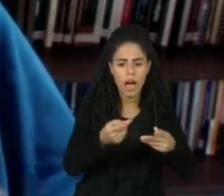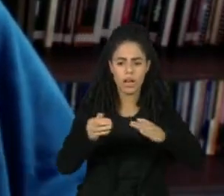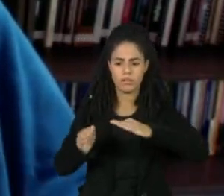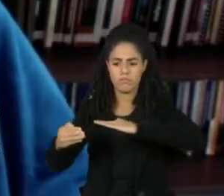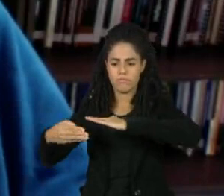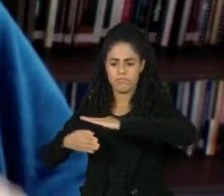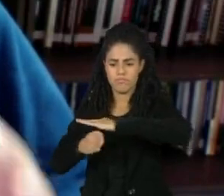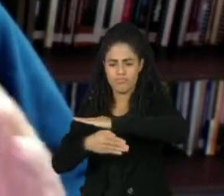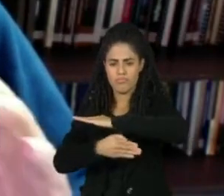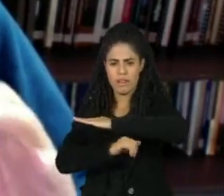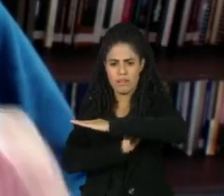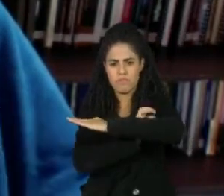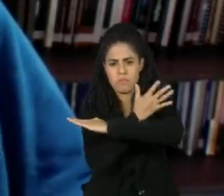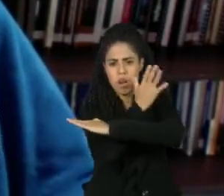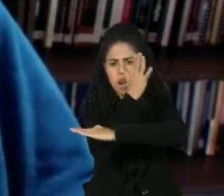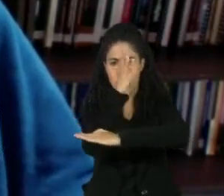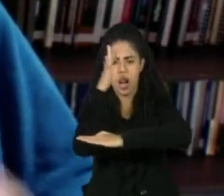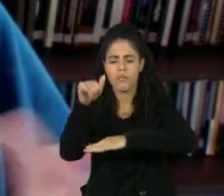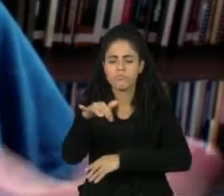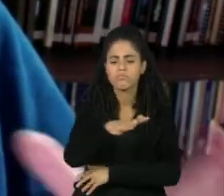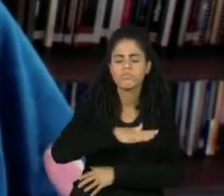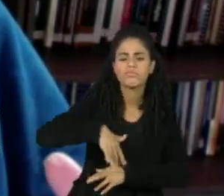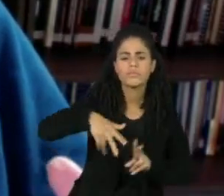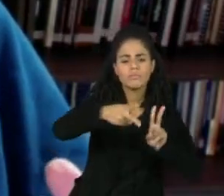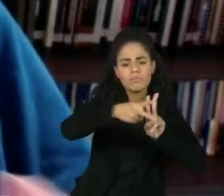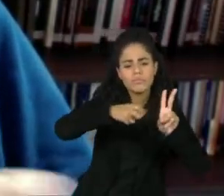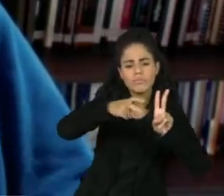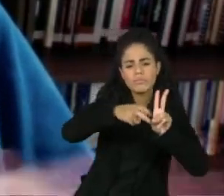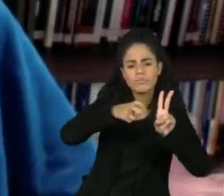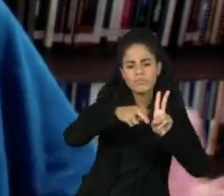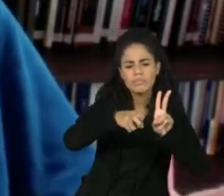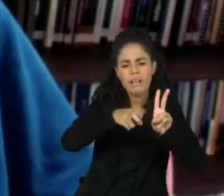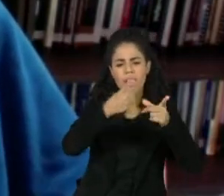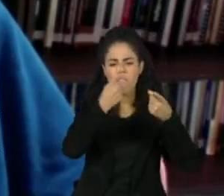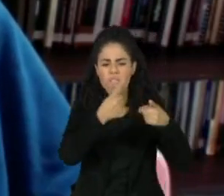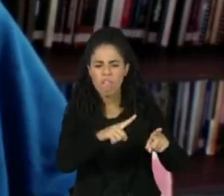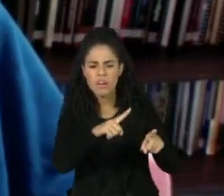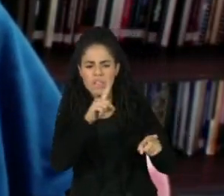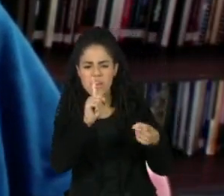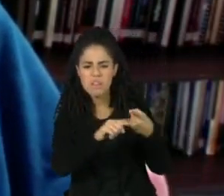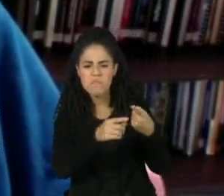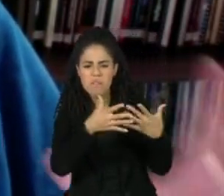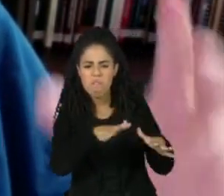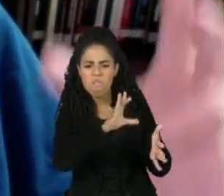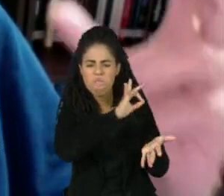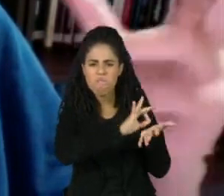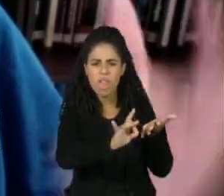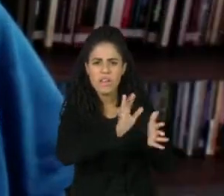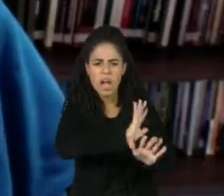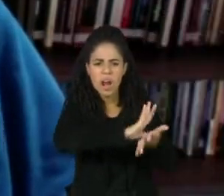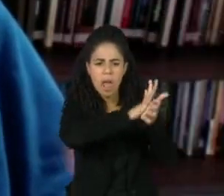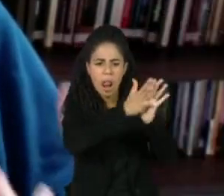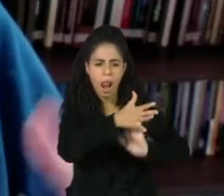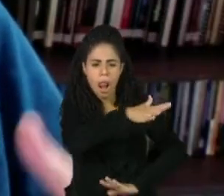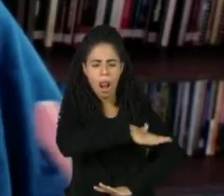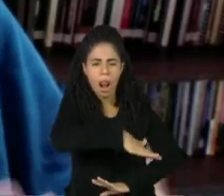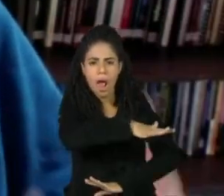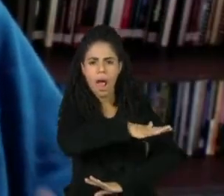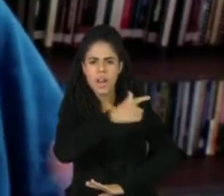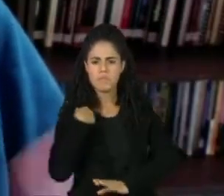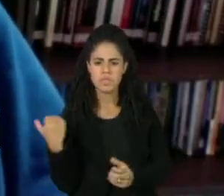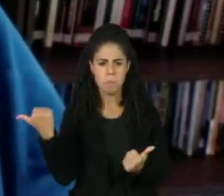os povos indígenas, comunidades locais como inimigos. Então aquilo tudo tinha que ser eliminado e ser substituído